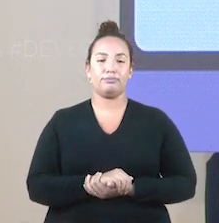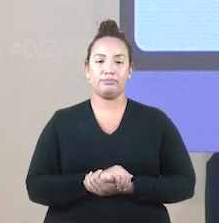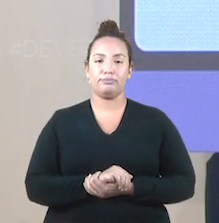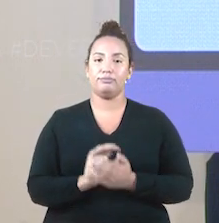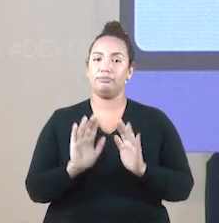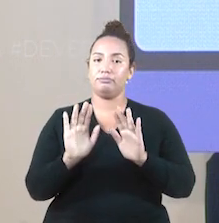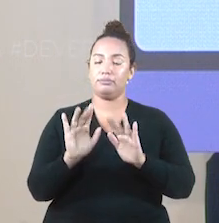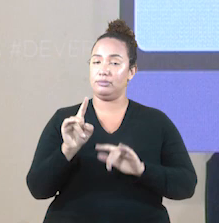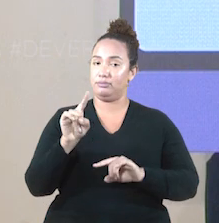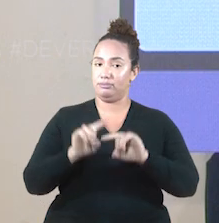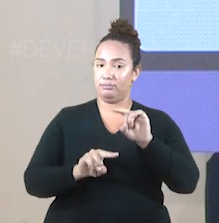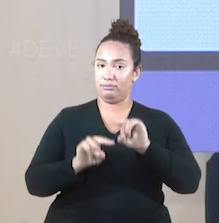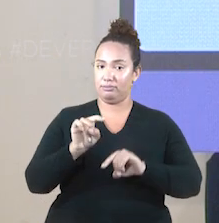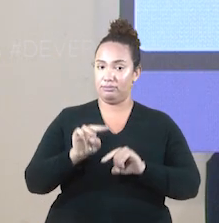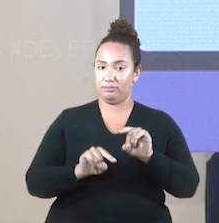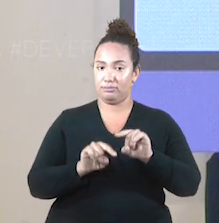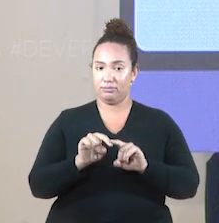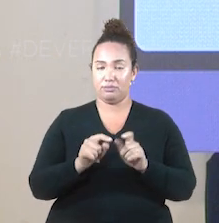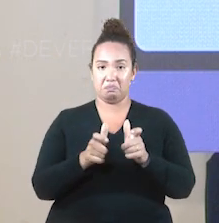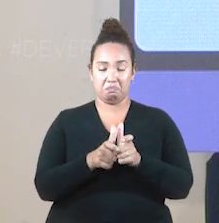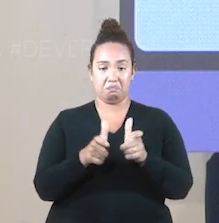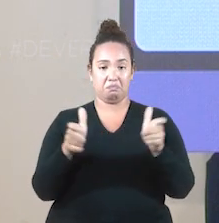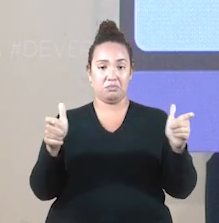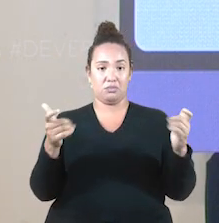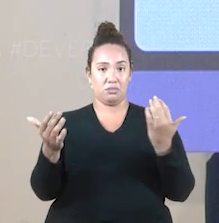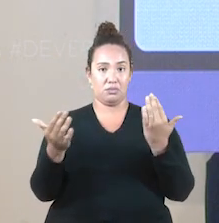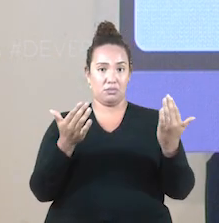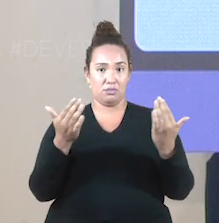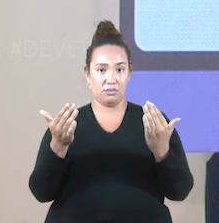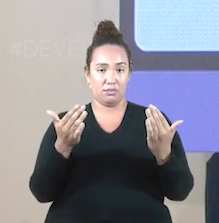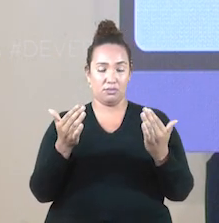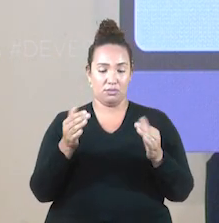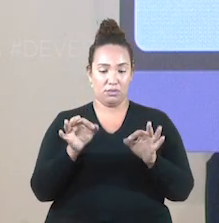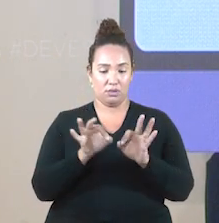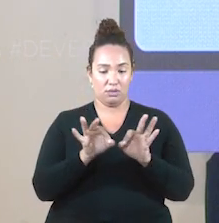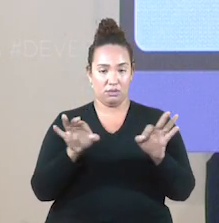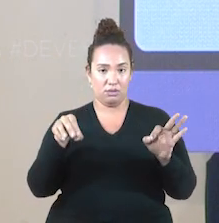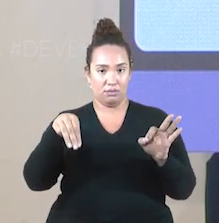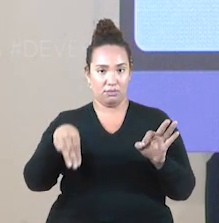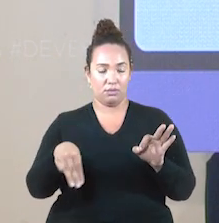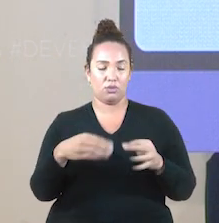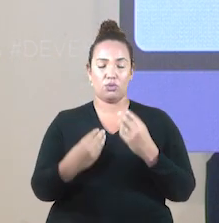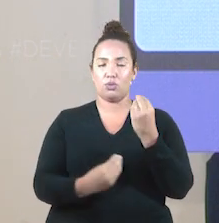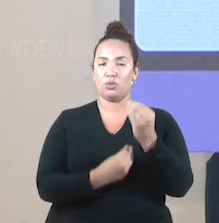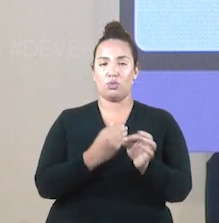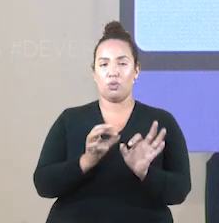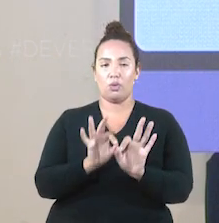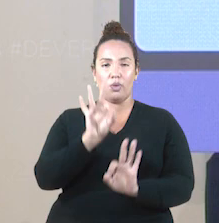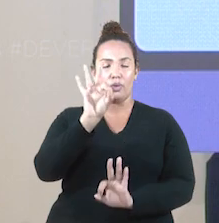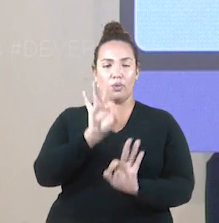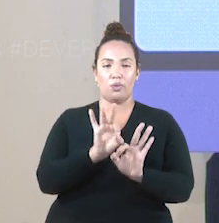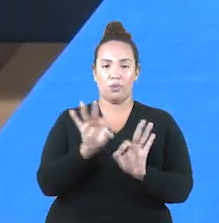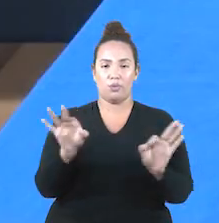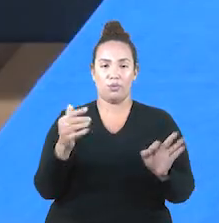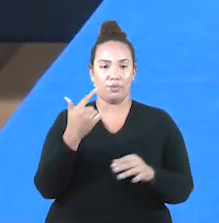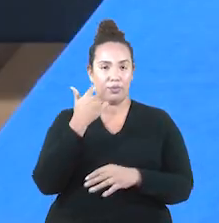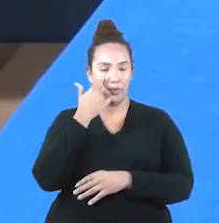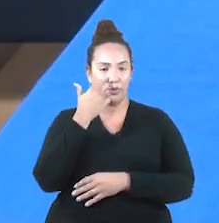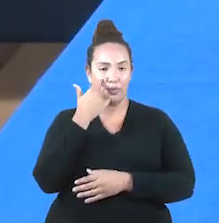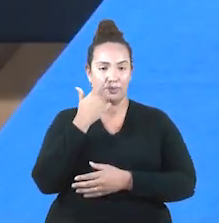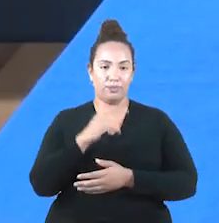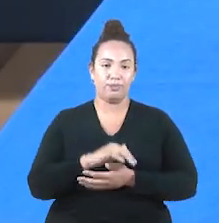Mas os objetos que são um pouco maiores do que 1 metro, como será que nós medimos? Vamos ver.